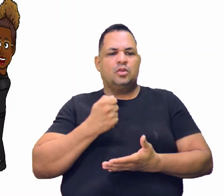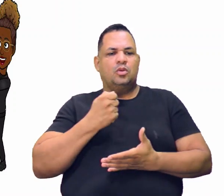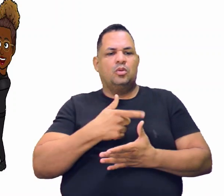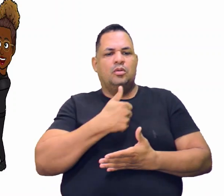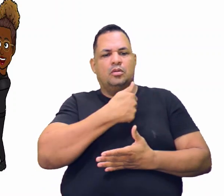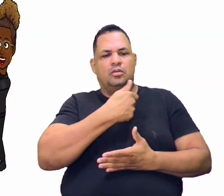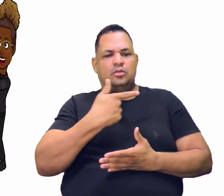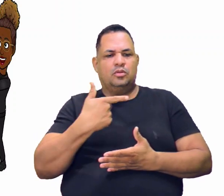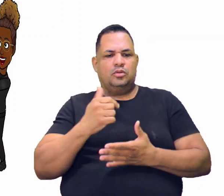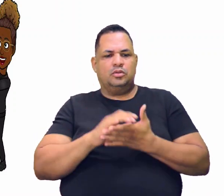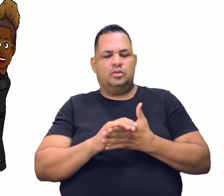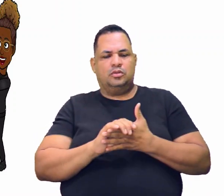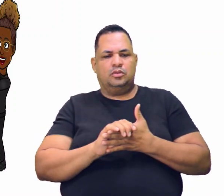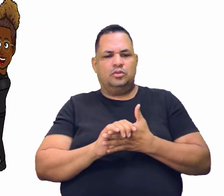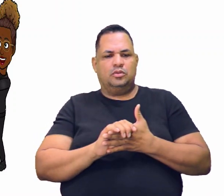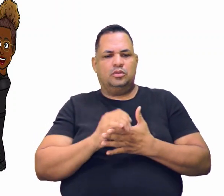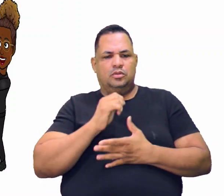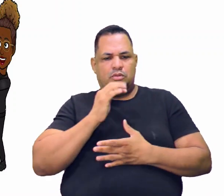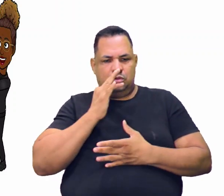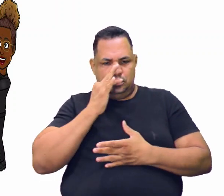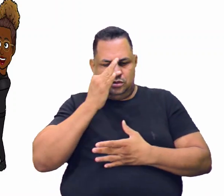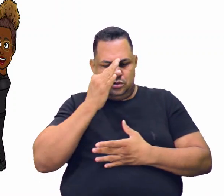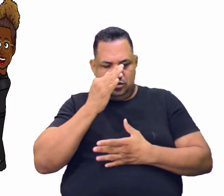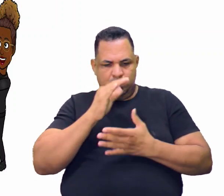Comprei 12 rosas,